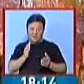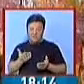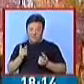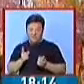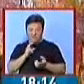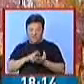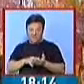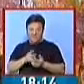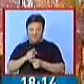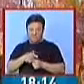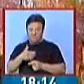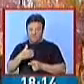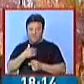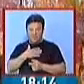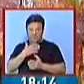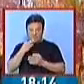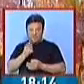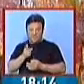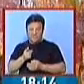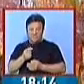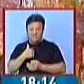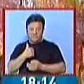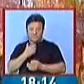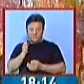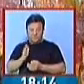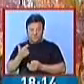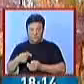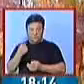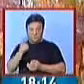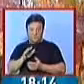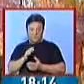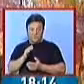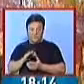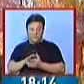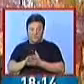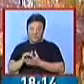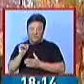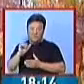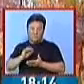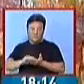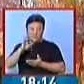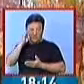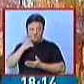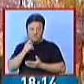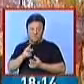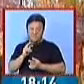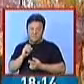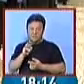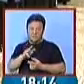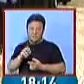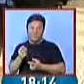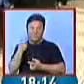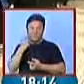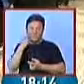neste momento vai haver, eu quero acreditar, e nós temos já uma carta de conforto do Secretário de Estado a dizer que os 30 milhões do ano passado vão